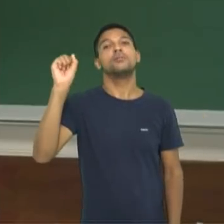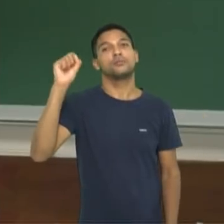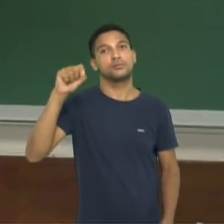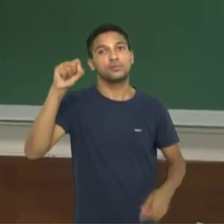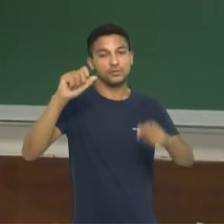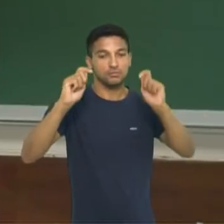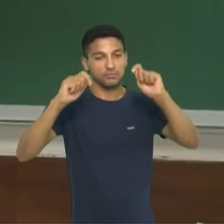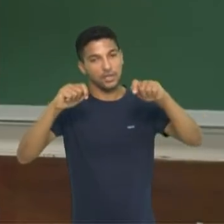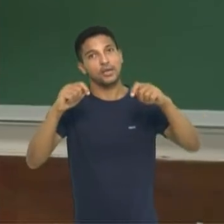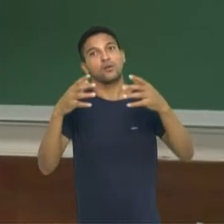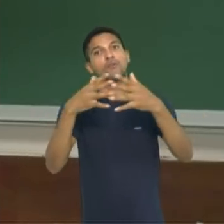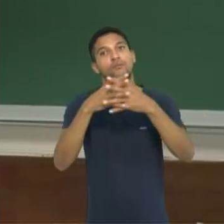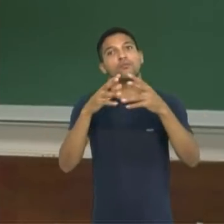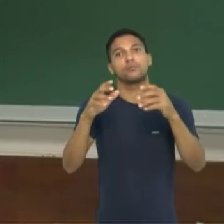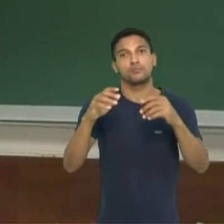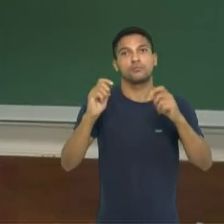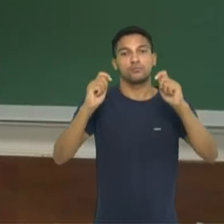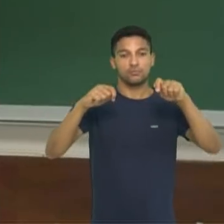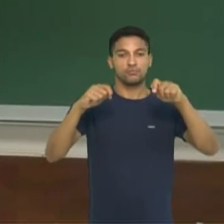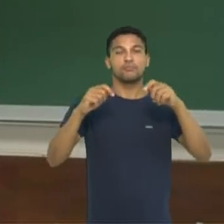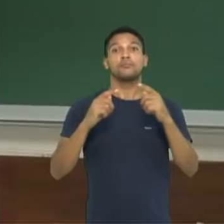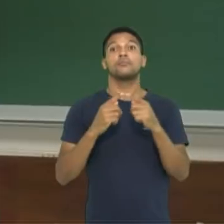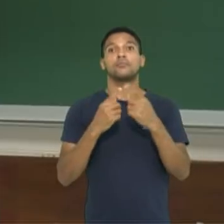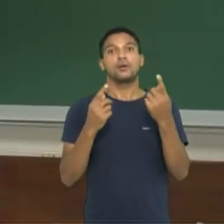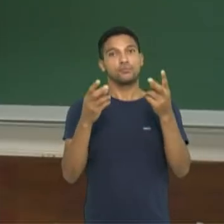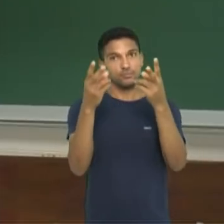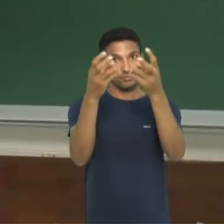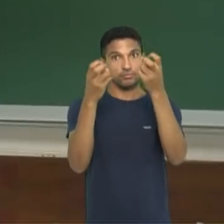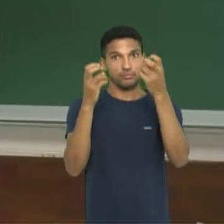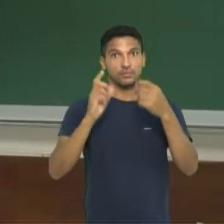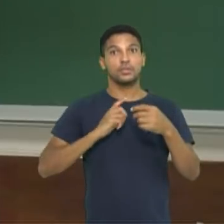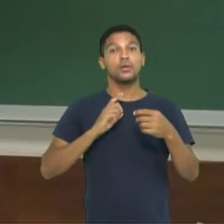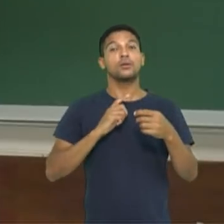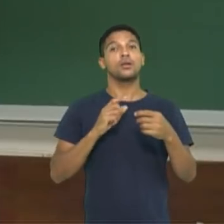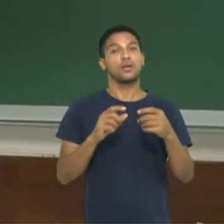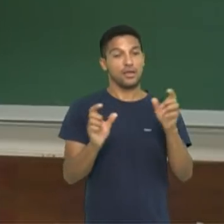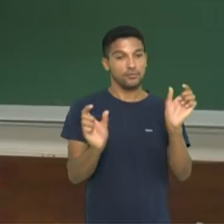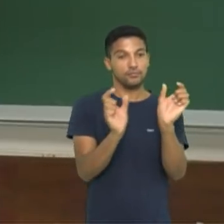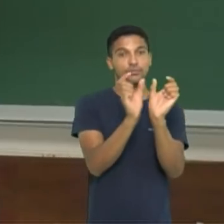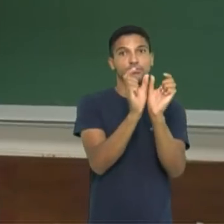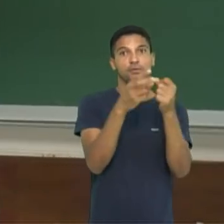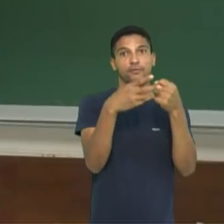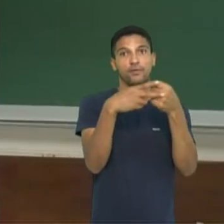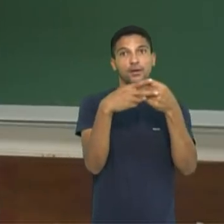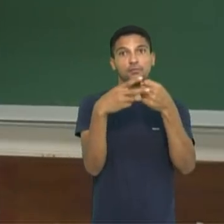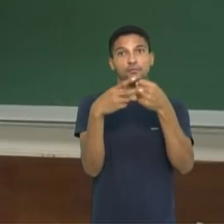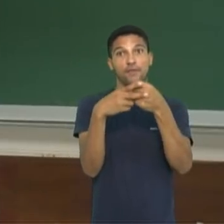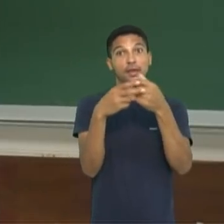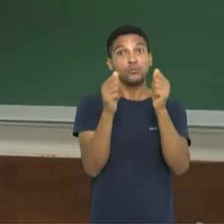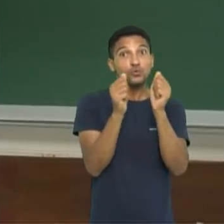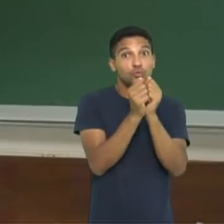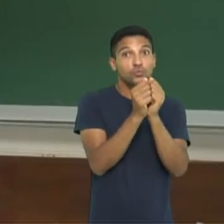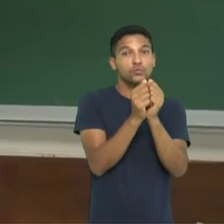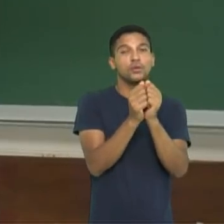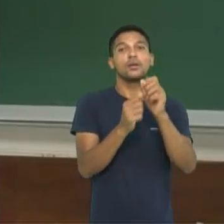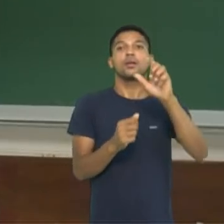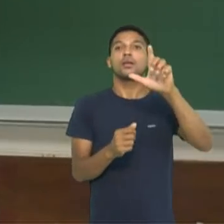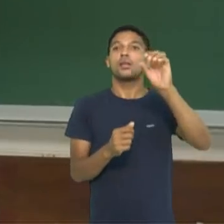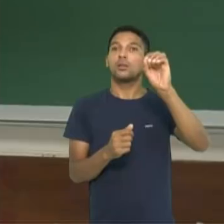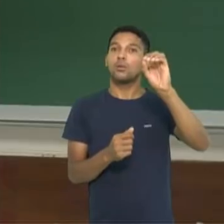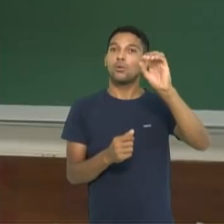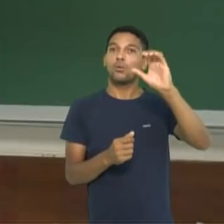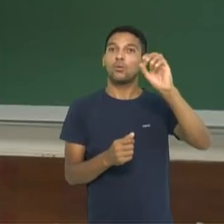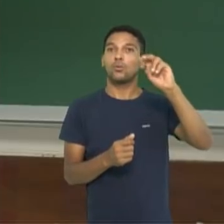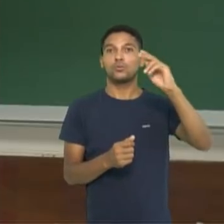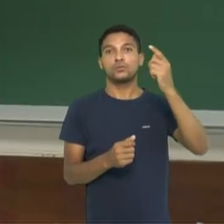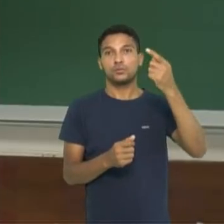você confundir isso. Só que observe que aqui a gente tem uma locução verbal. Quando eu digo vou contar uma piada, a gente